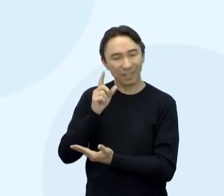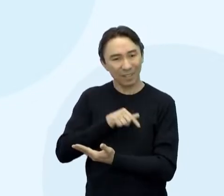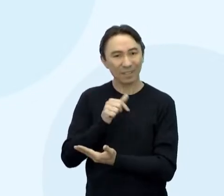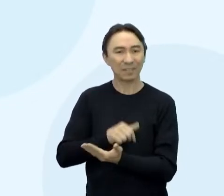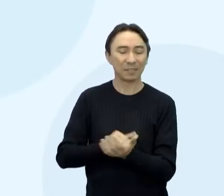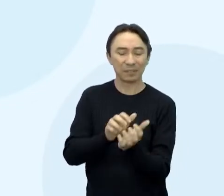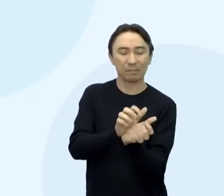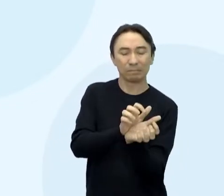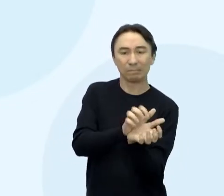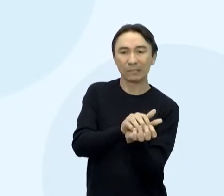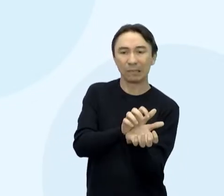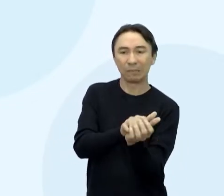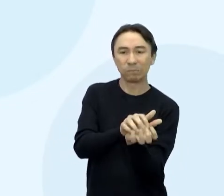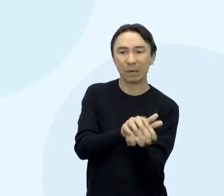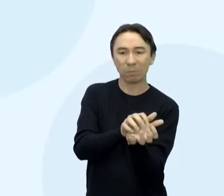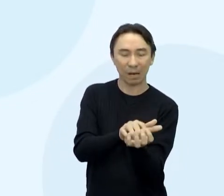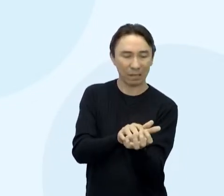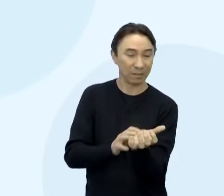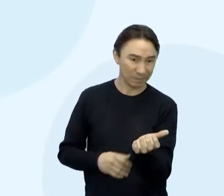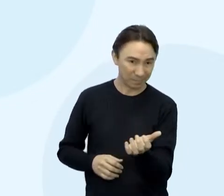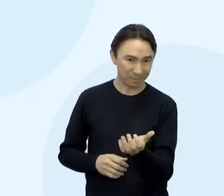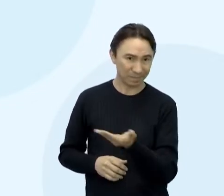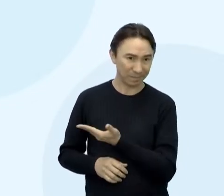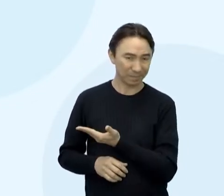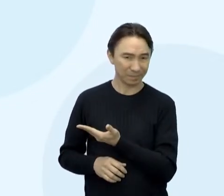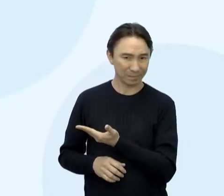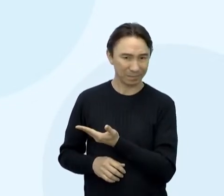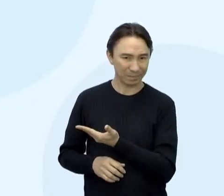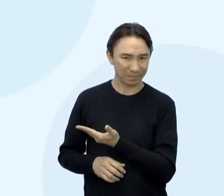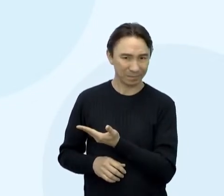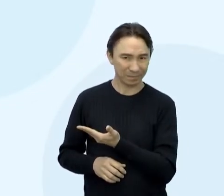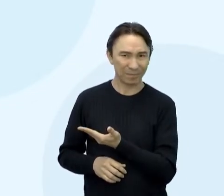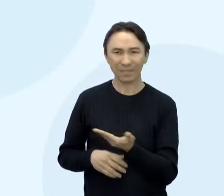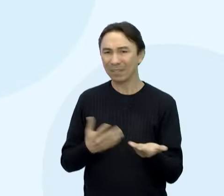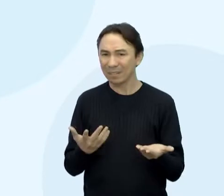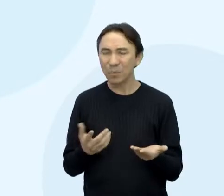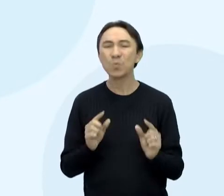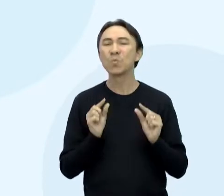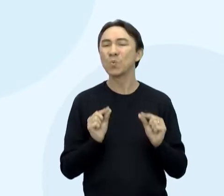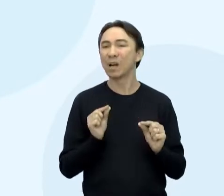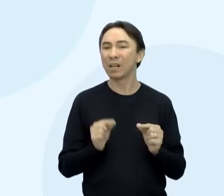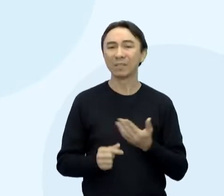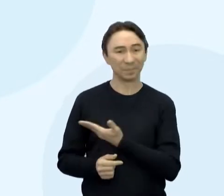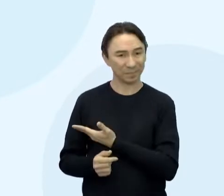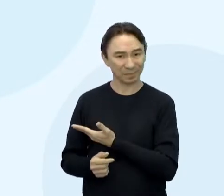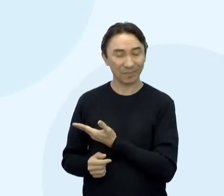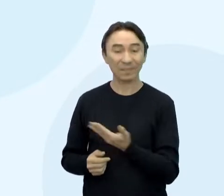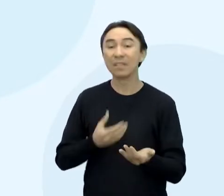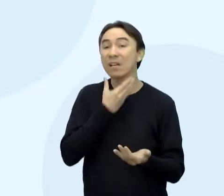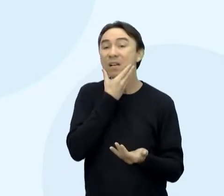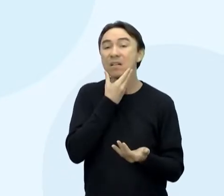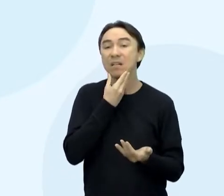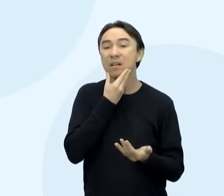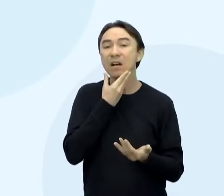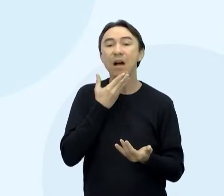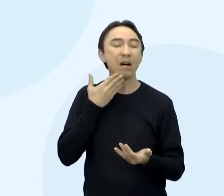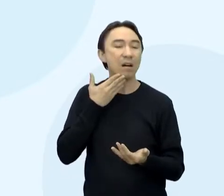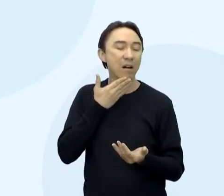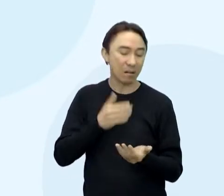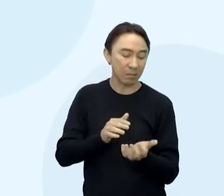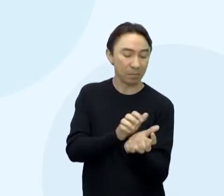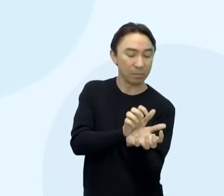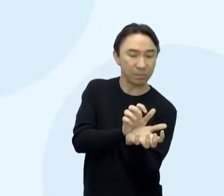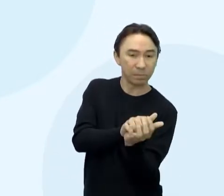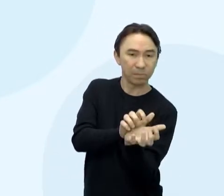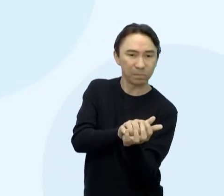parte do queixo é mais pronunciada. O que isso significa? Que que essa parte do queixo, né, ela está